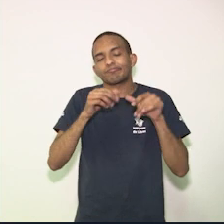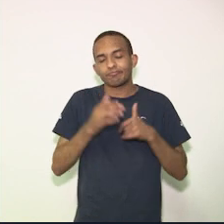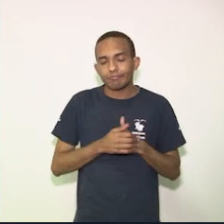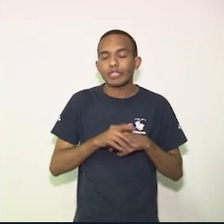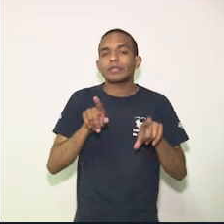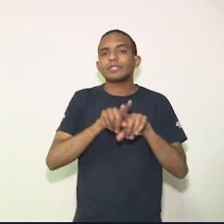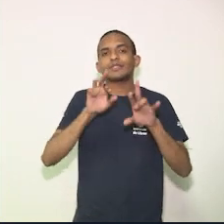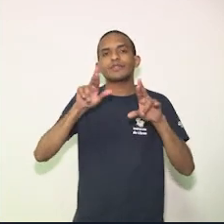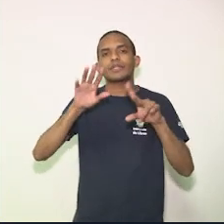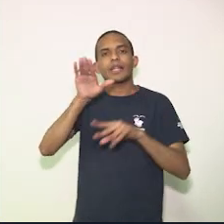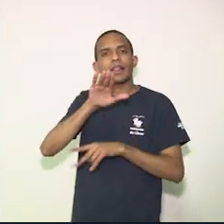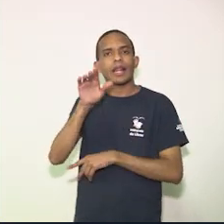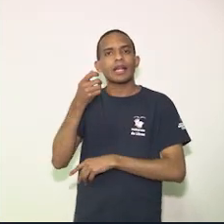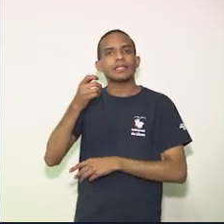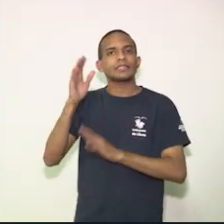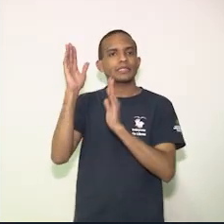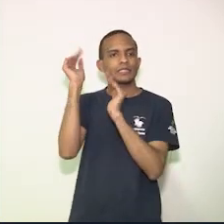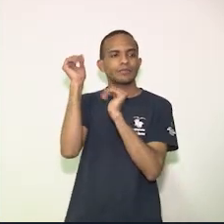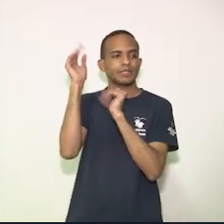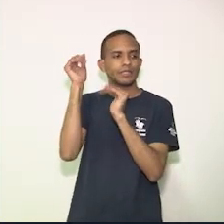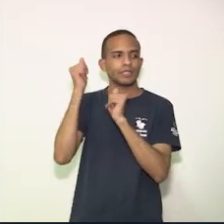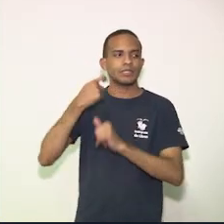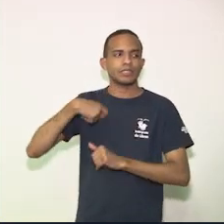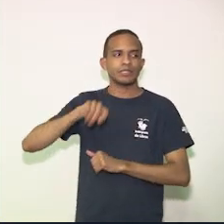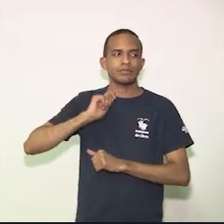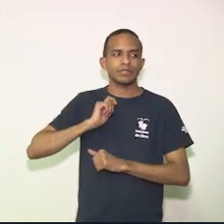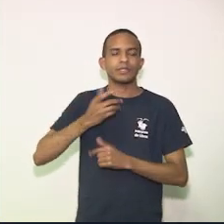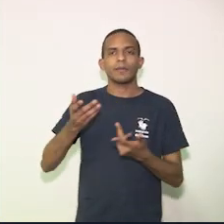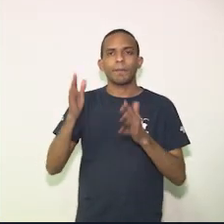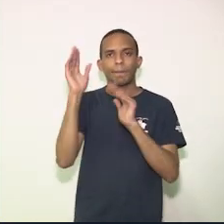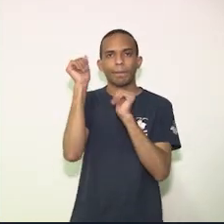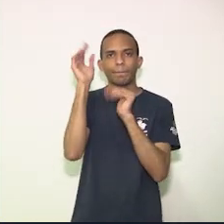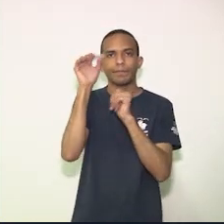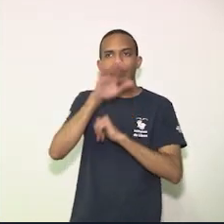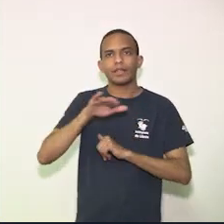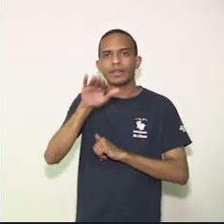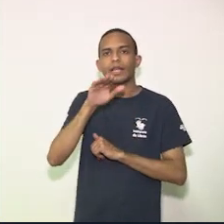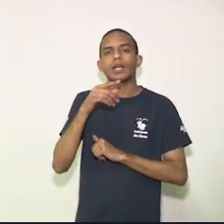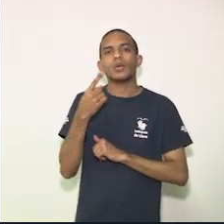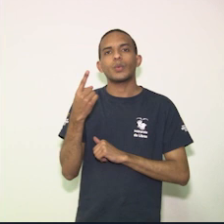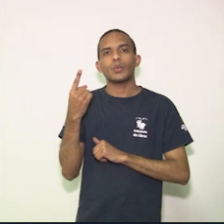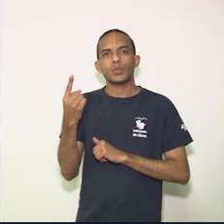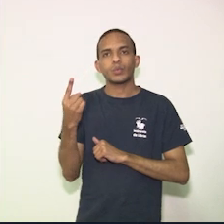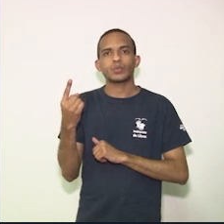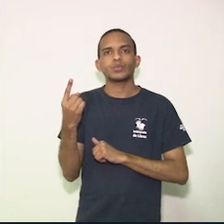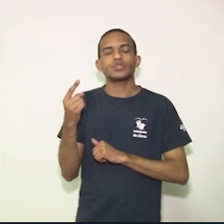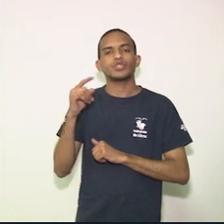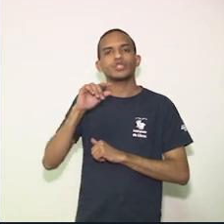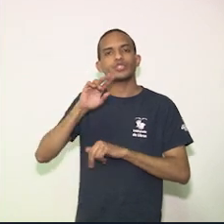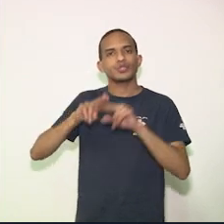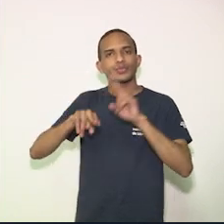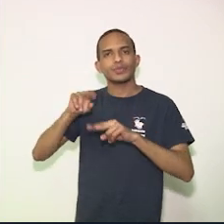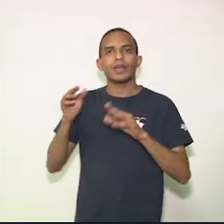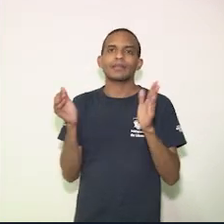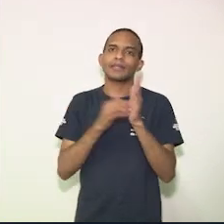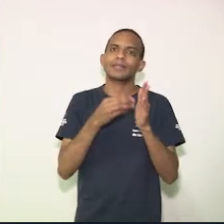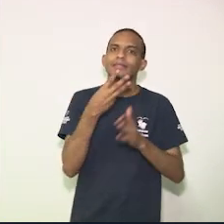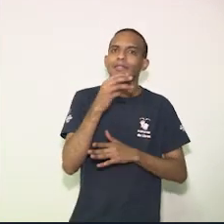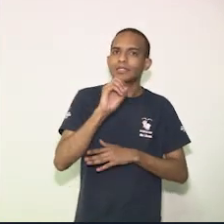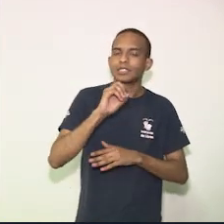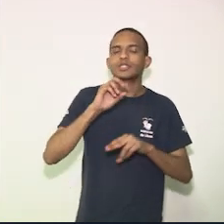diferente também na Espanha. Abriu-se as escolas no período de 1/6 a 30/6, depois